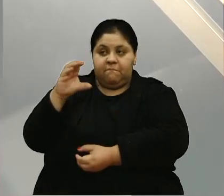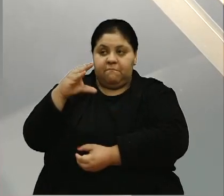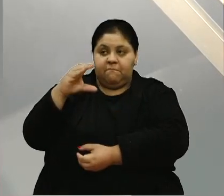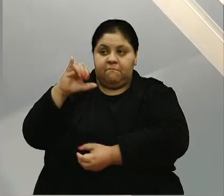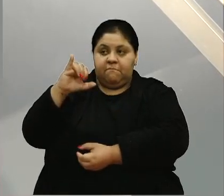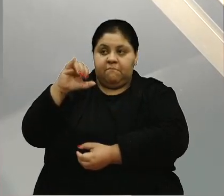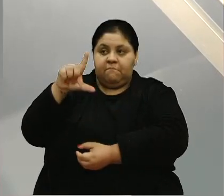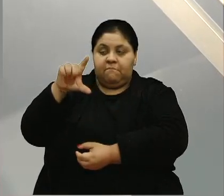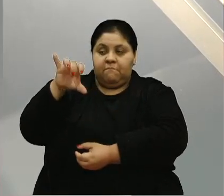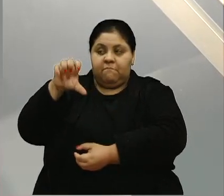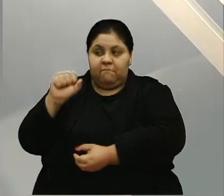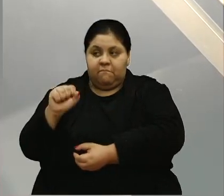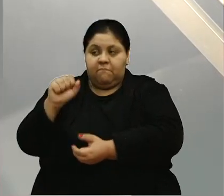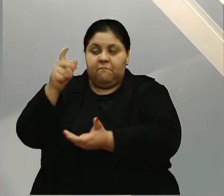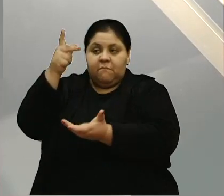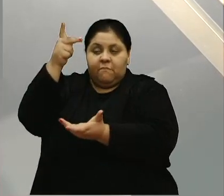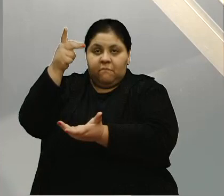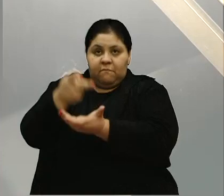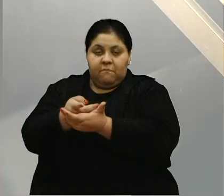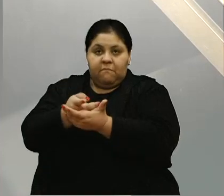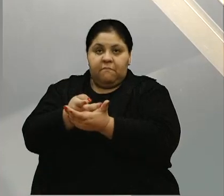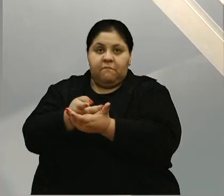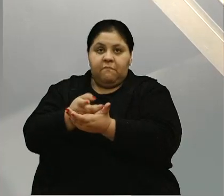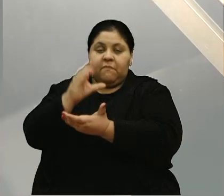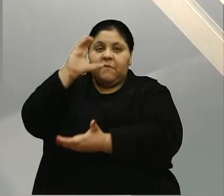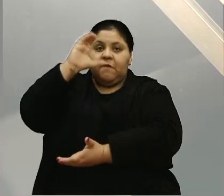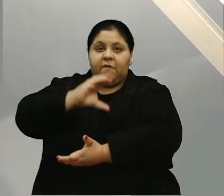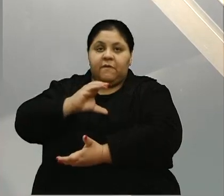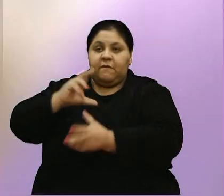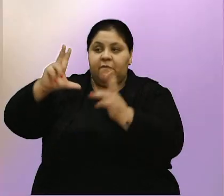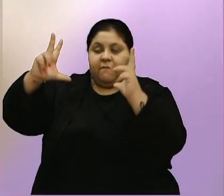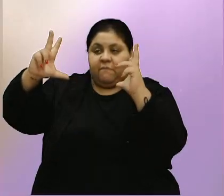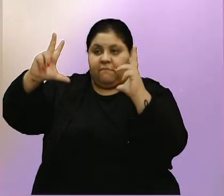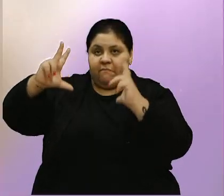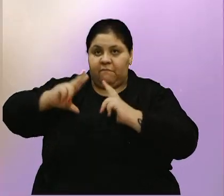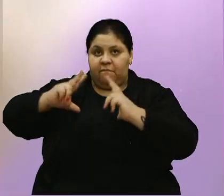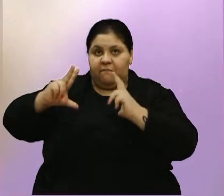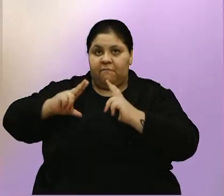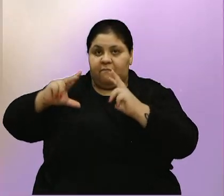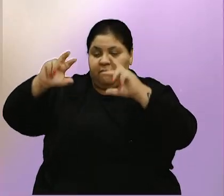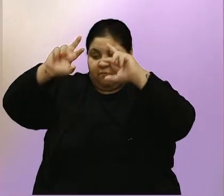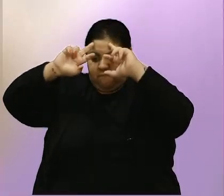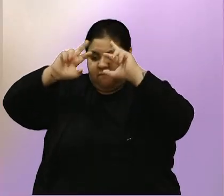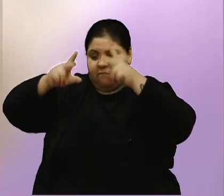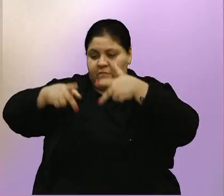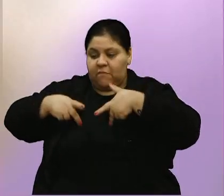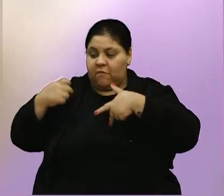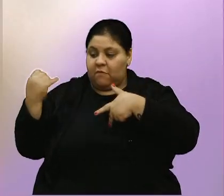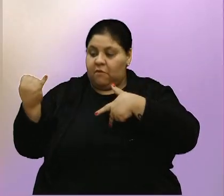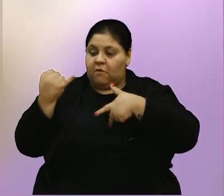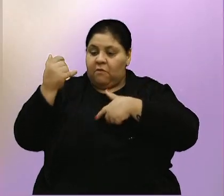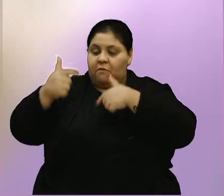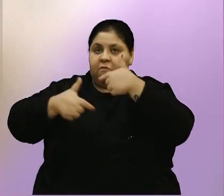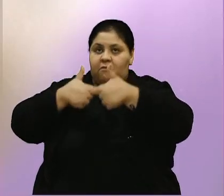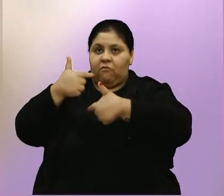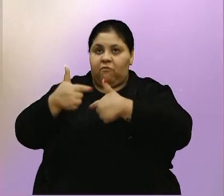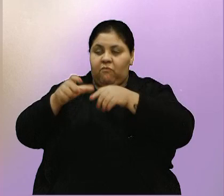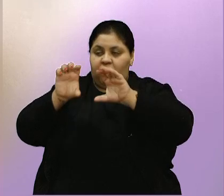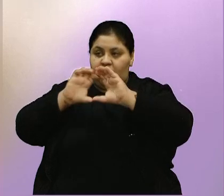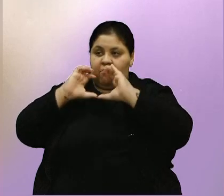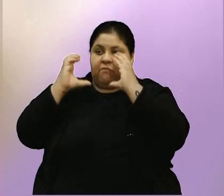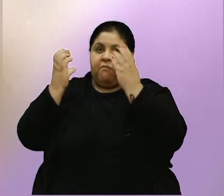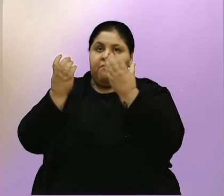Rodrigues Modesto o título de cidadã emérita em reconhecimento aos relevantes serviços prestados